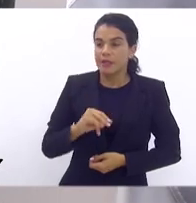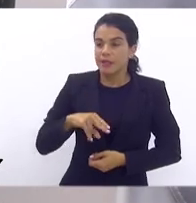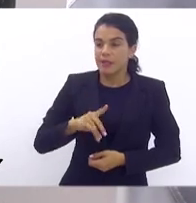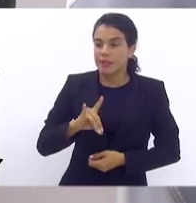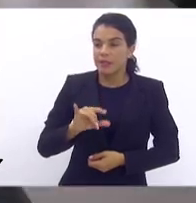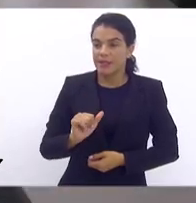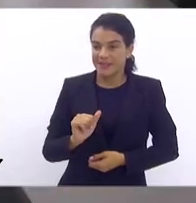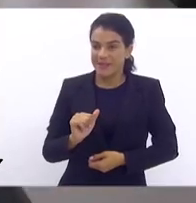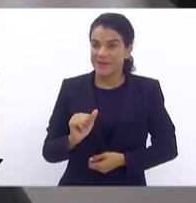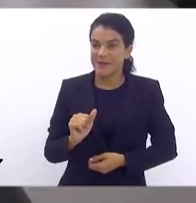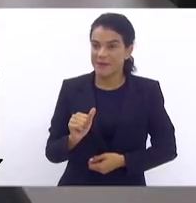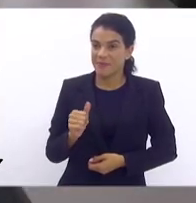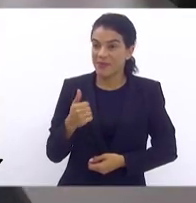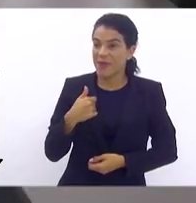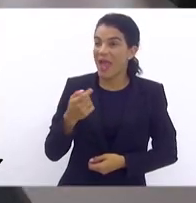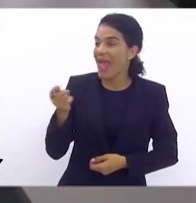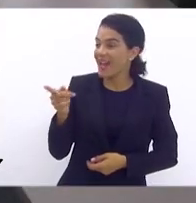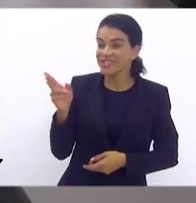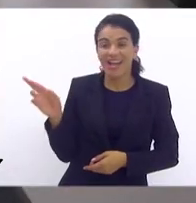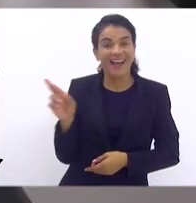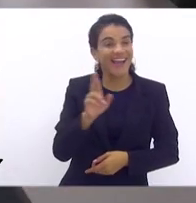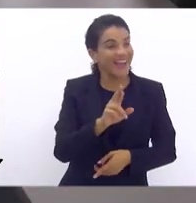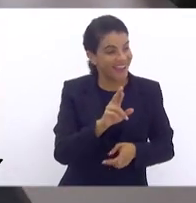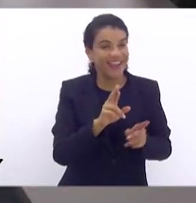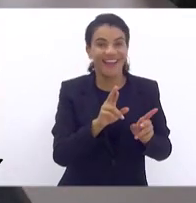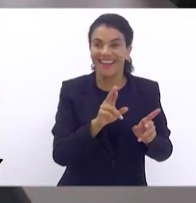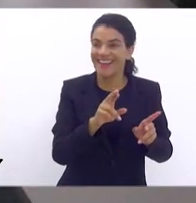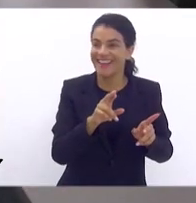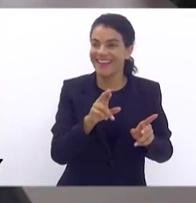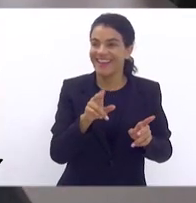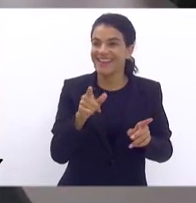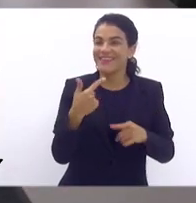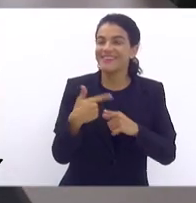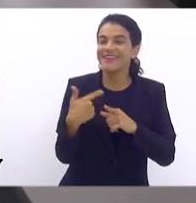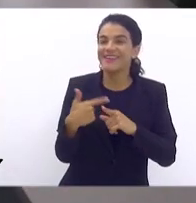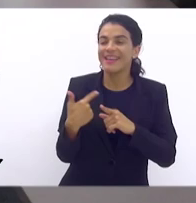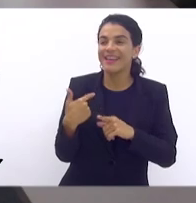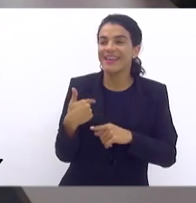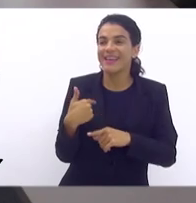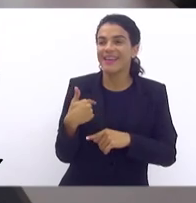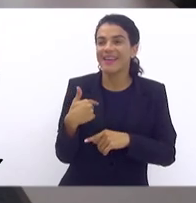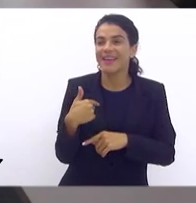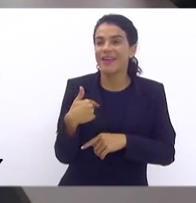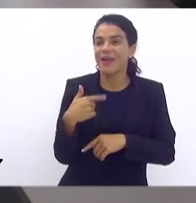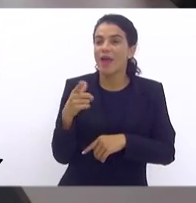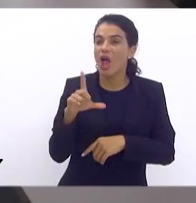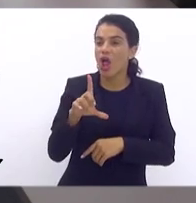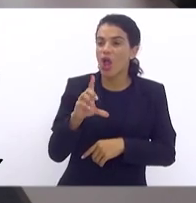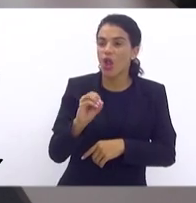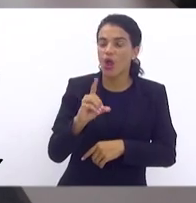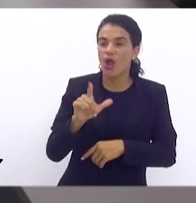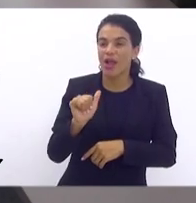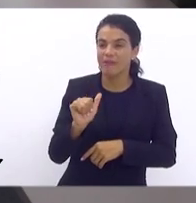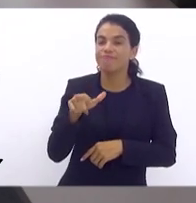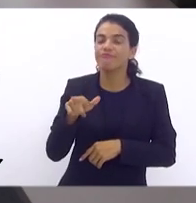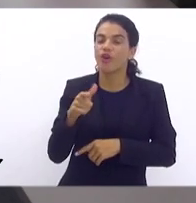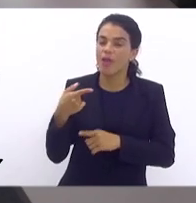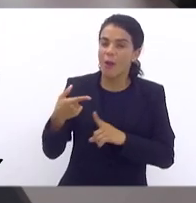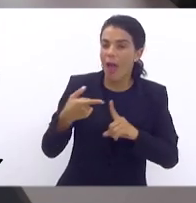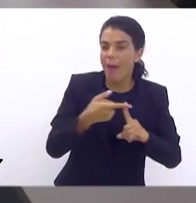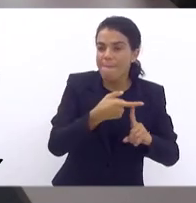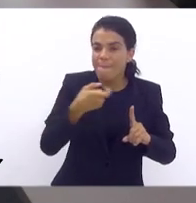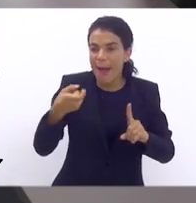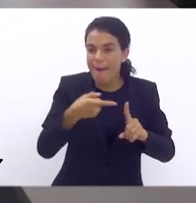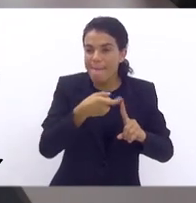ela praticamente respondeu né porque eu ia perguntar que ela falou que no caso da Lola né foram os ataques de rede e